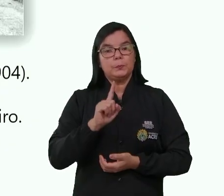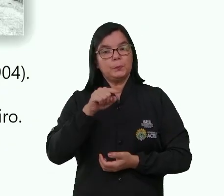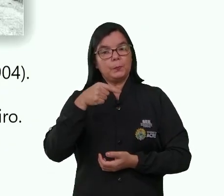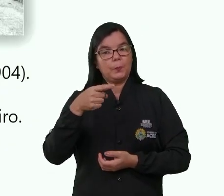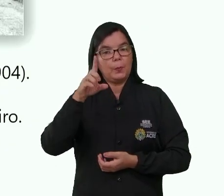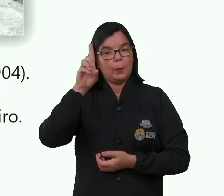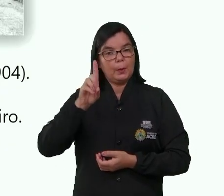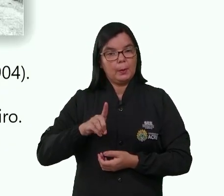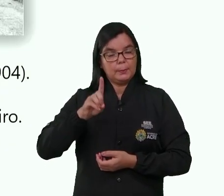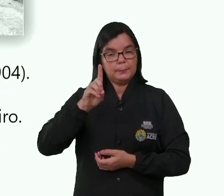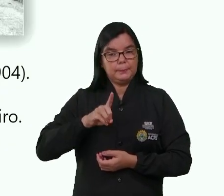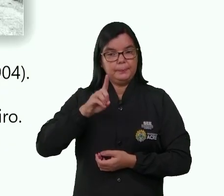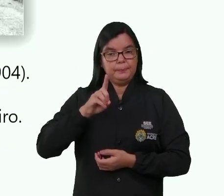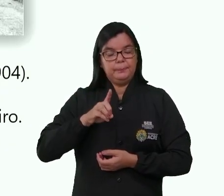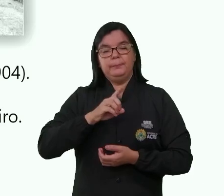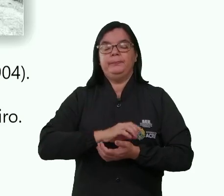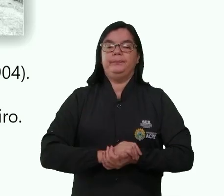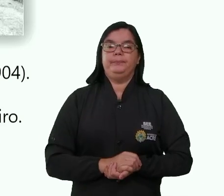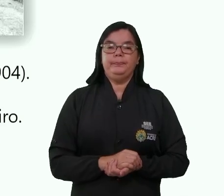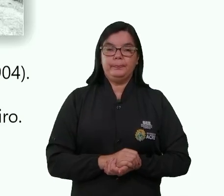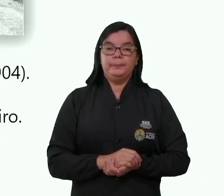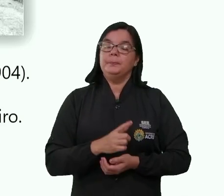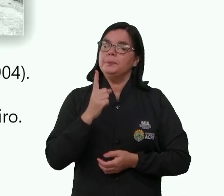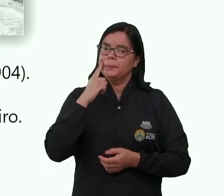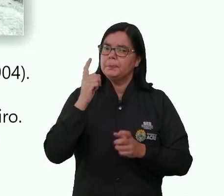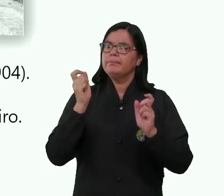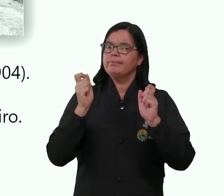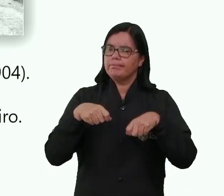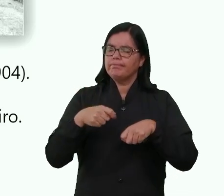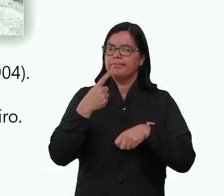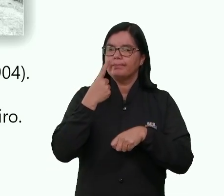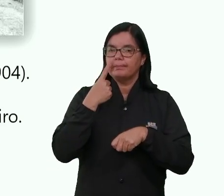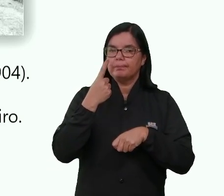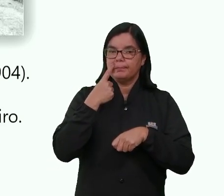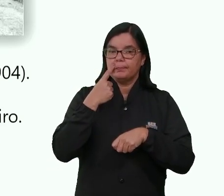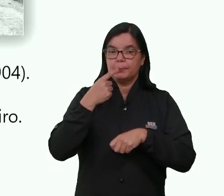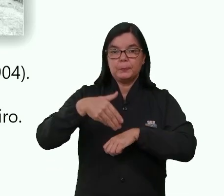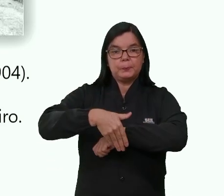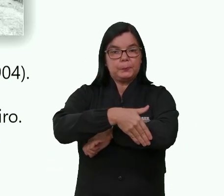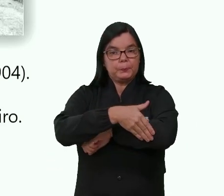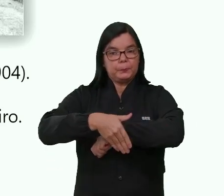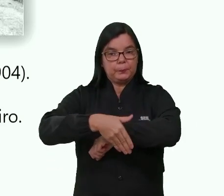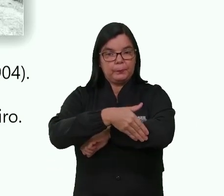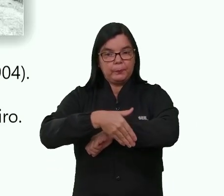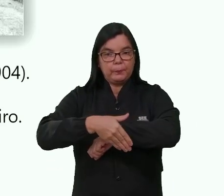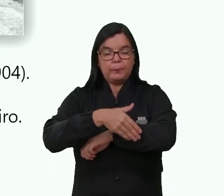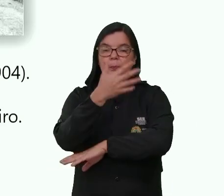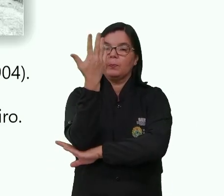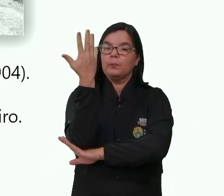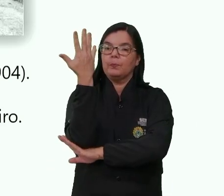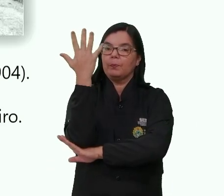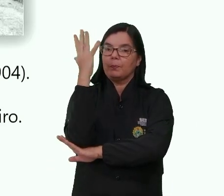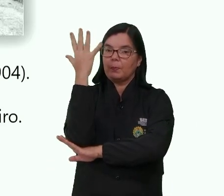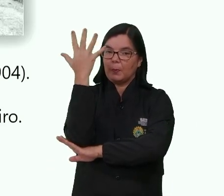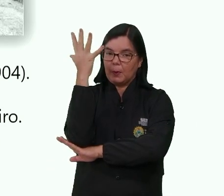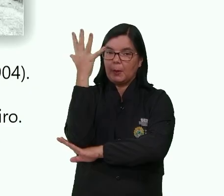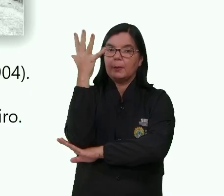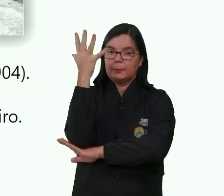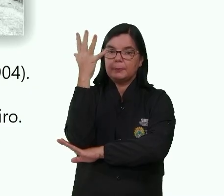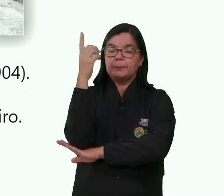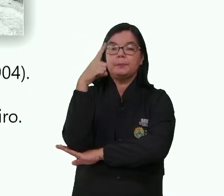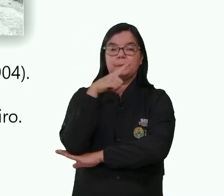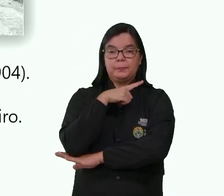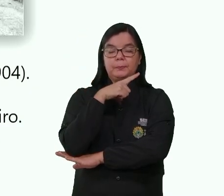outro lado, no caso do lado direito, nós podemos visualizar uma rua, umas árvores, né, que provavelmente